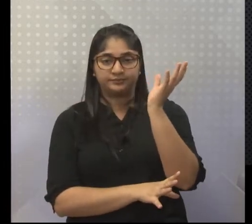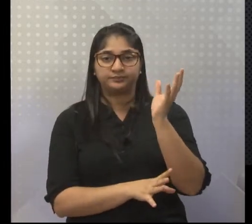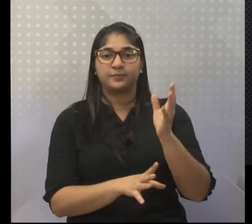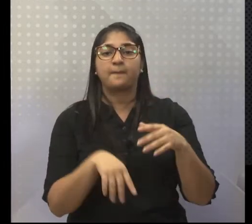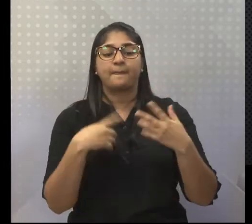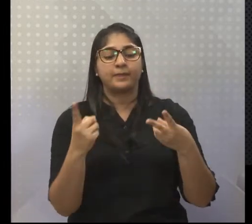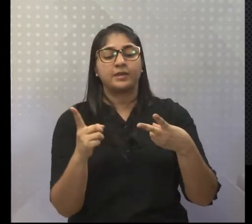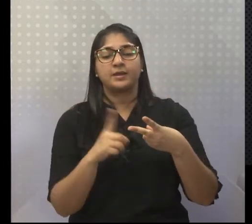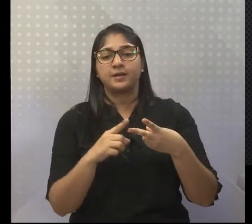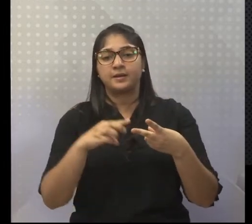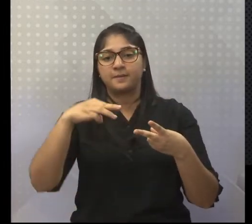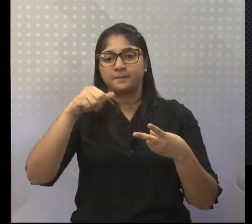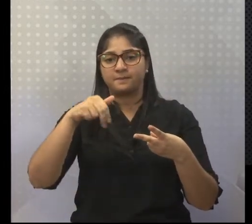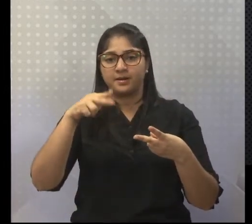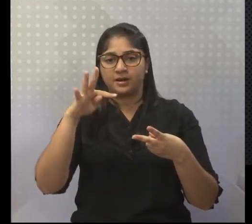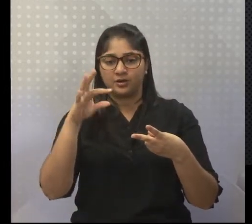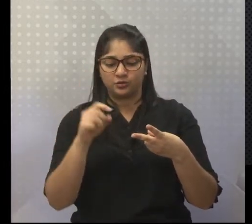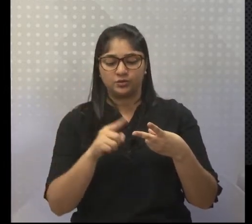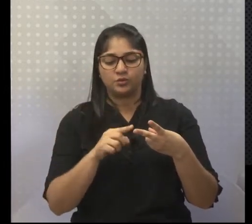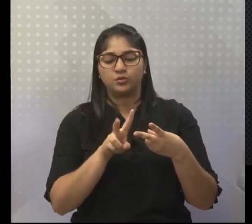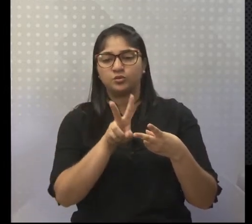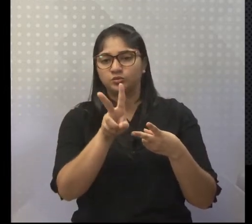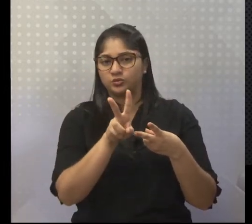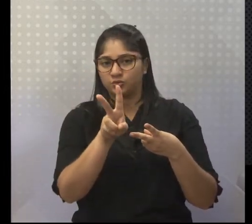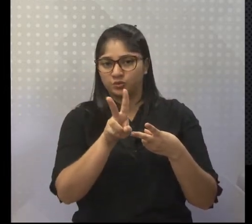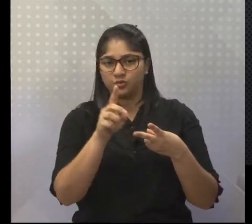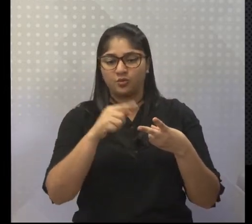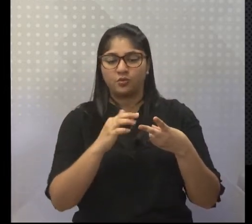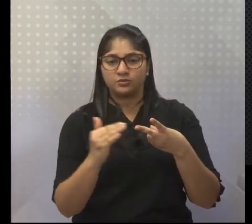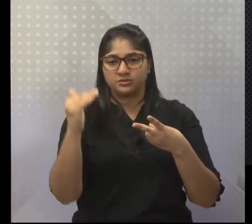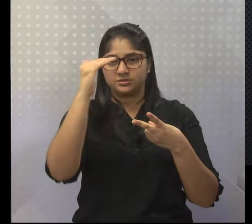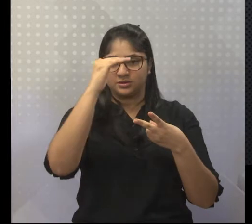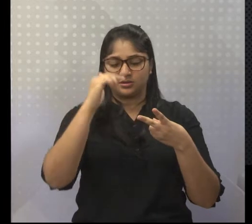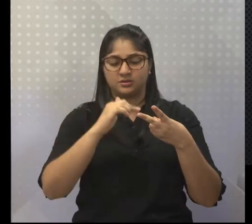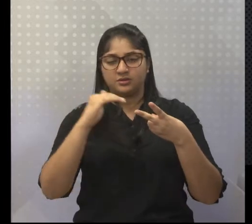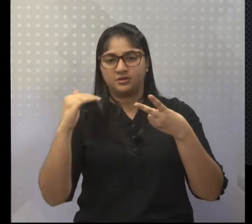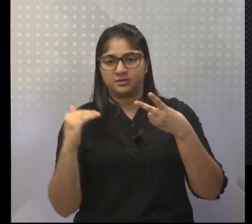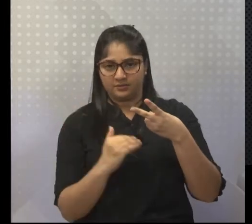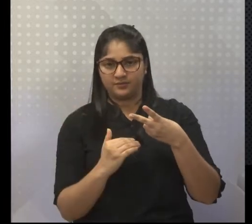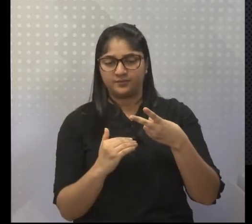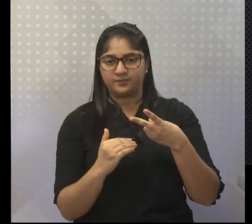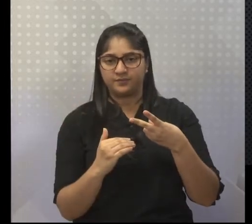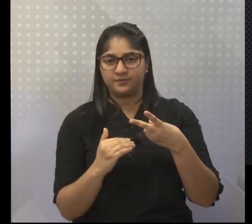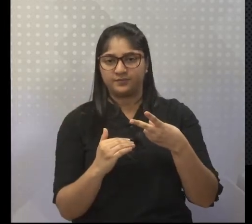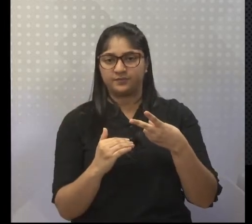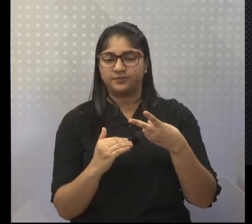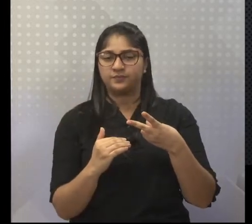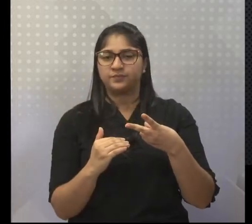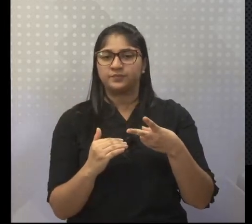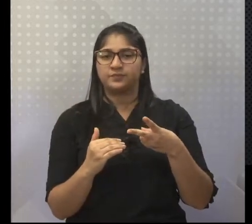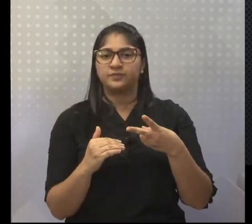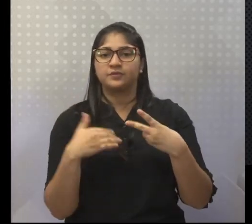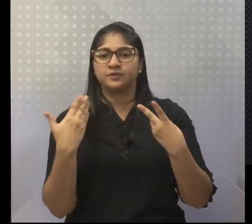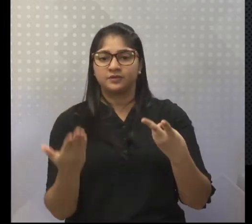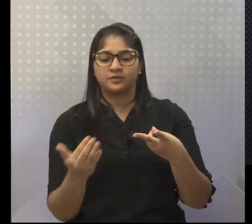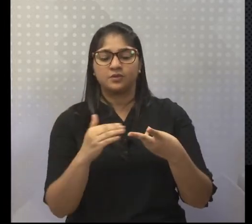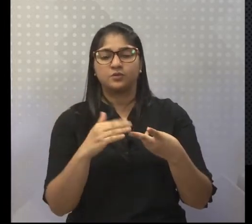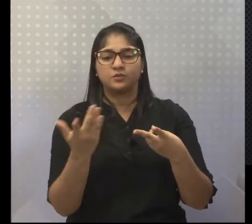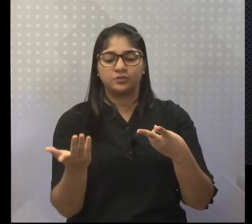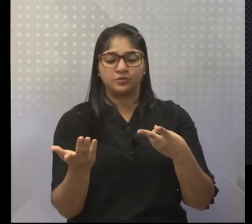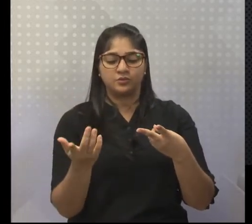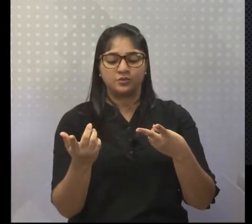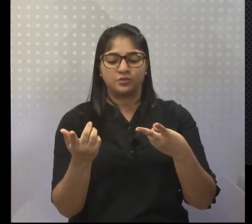abaixo a gente tem um manto que também é dividido em duas partes manto superior e manto inferior na parte